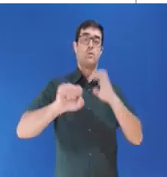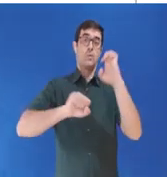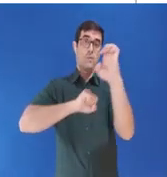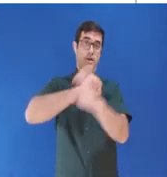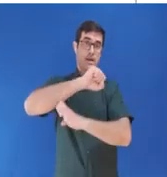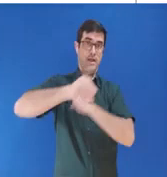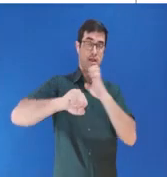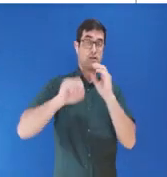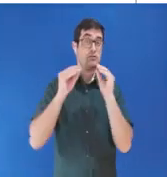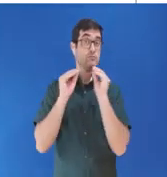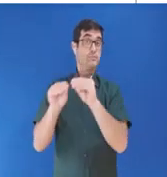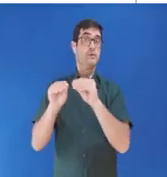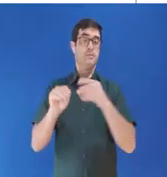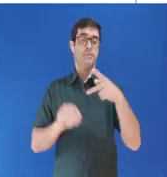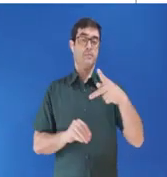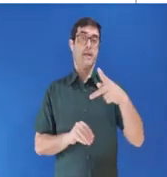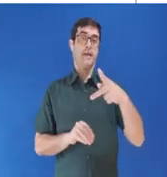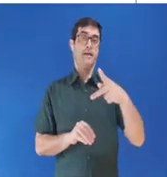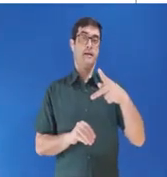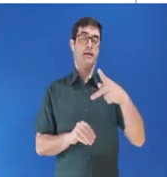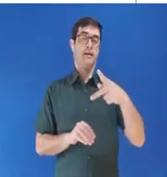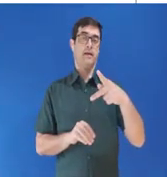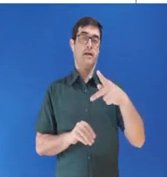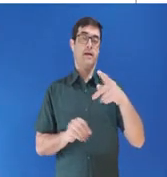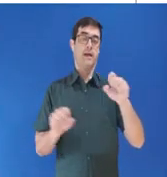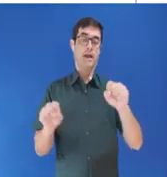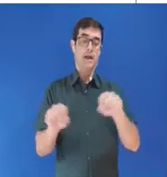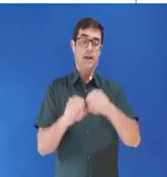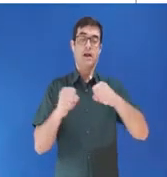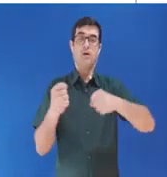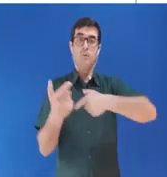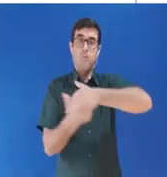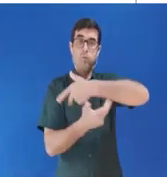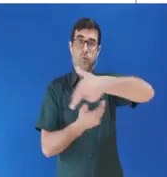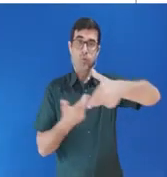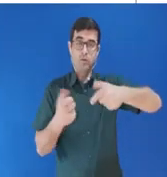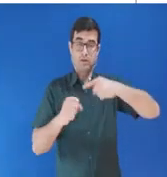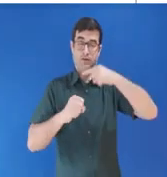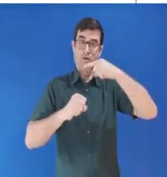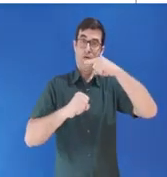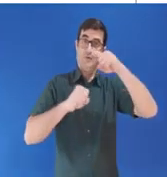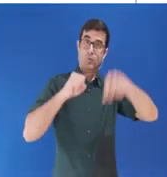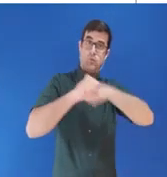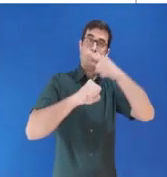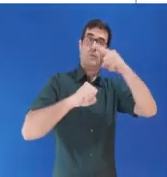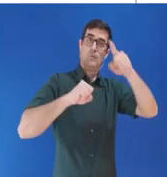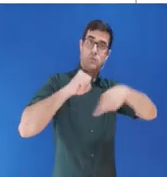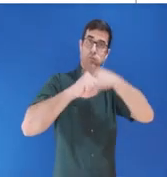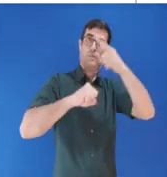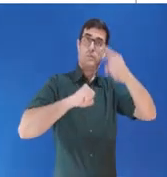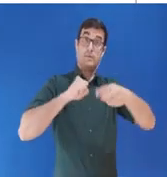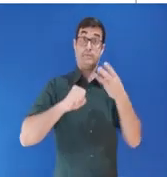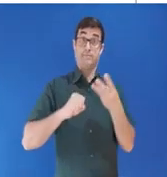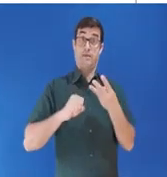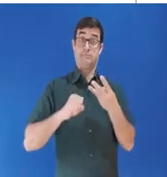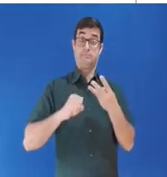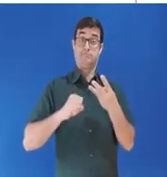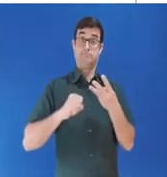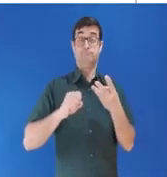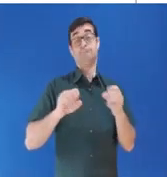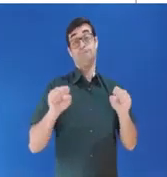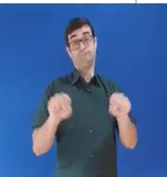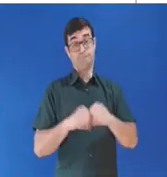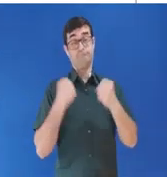P, quebrando a simetria desses 3 orbitais degenerados, né? E aí depois aqui